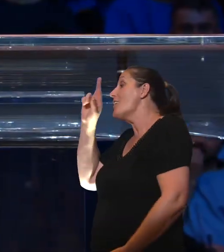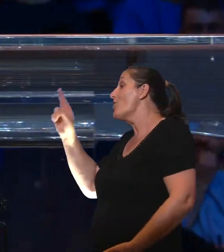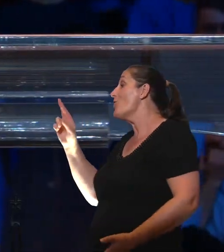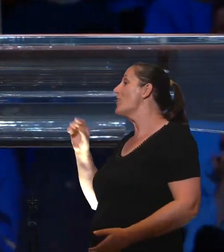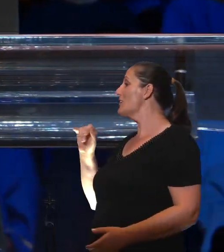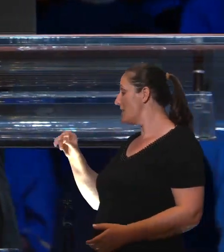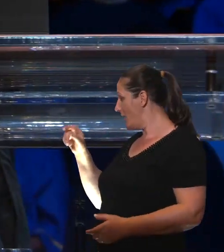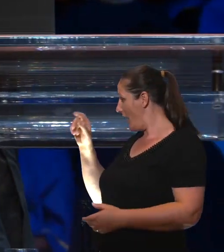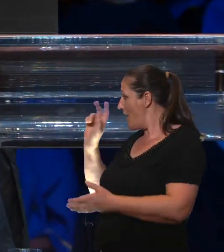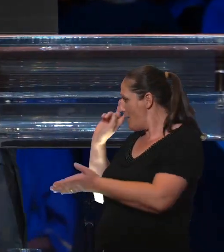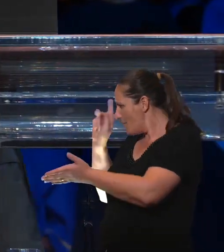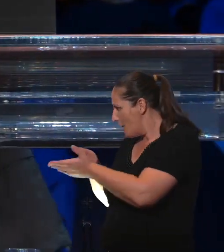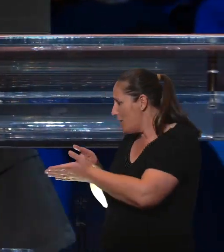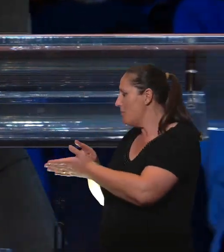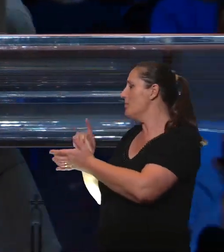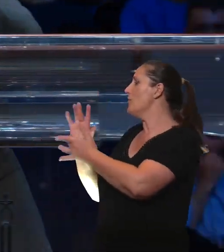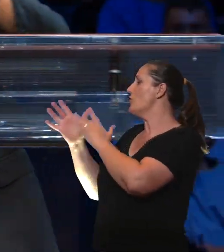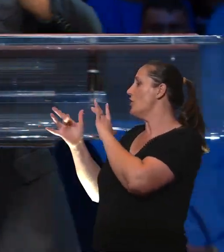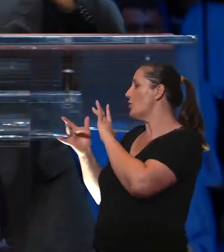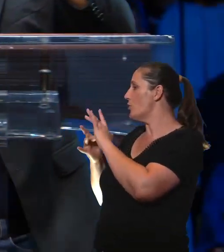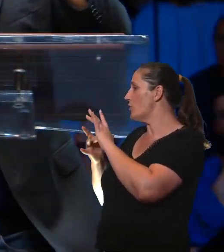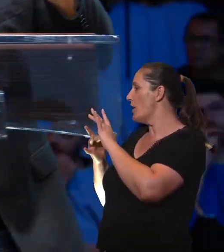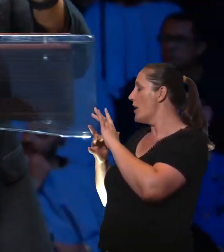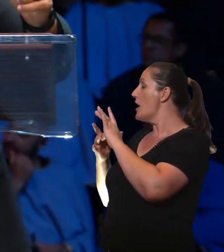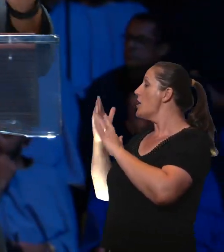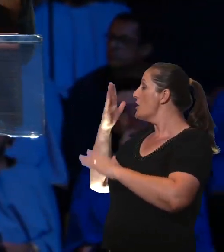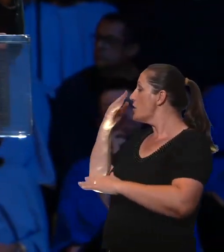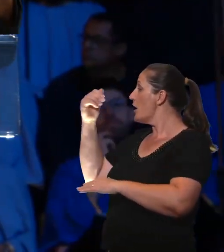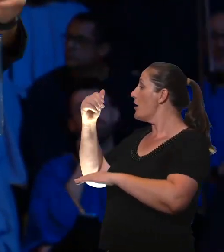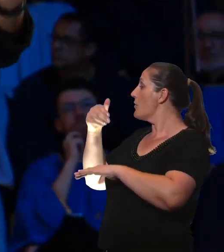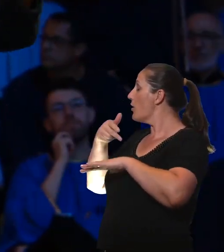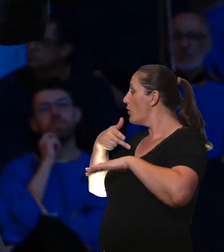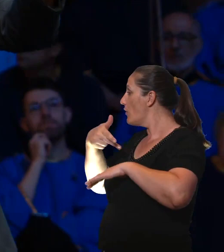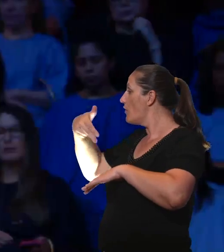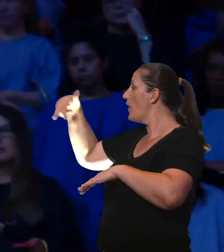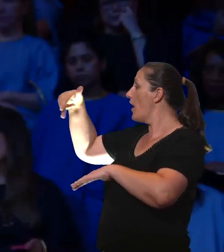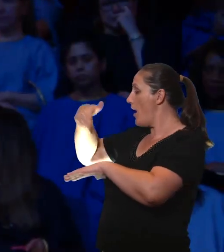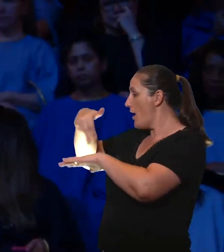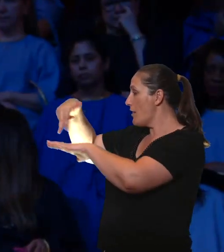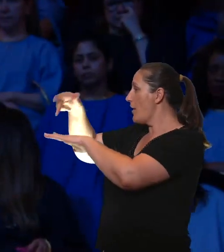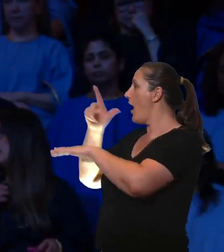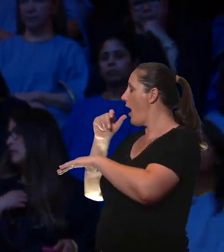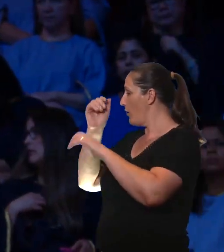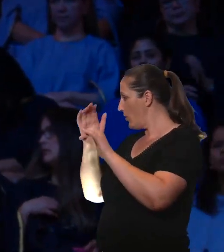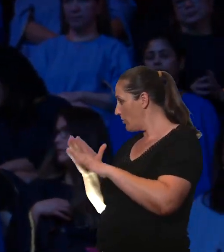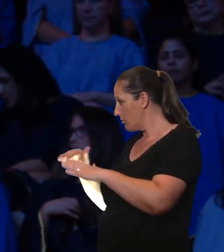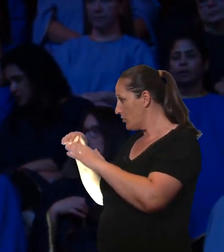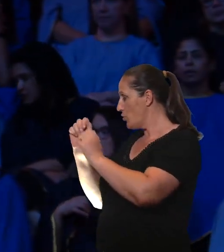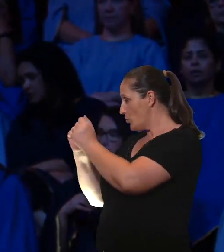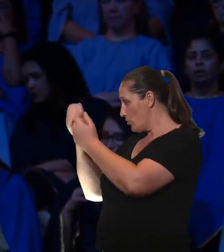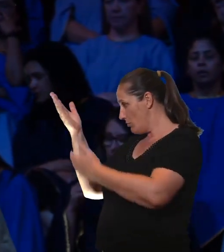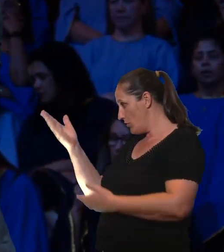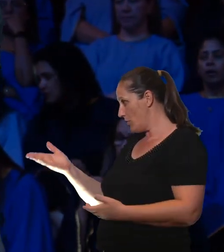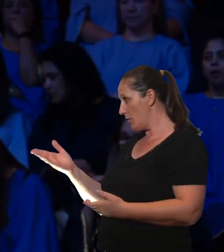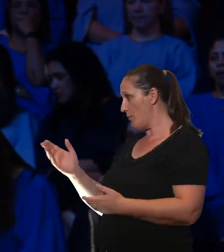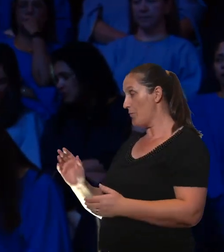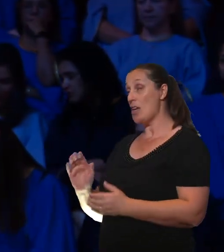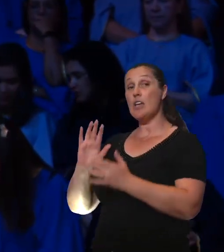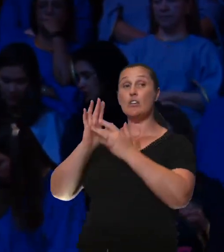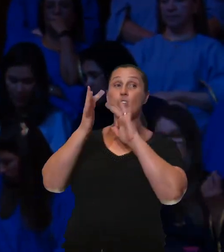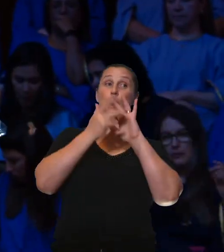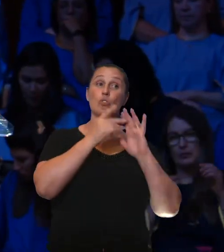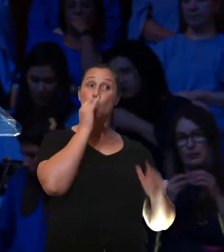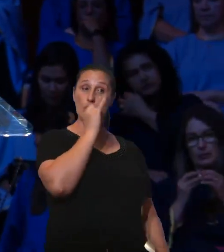é tu mesmo, diga que eu venha andando sobre as águas até ti. O Senhor Jesus